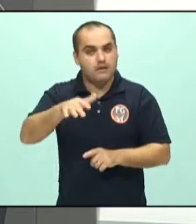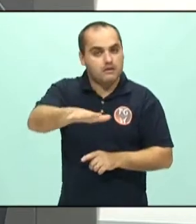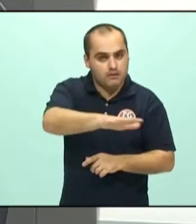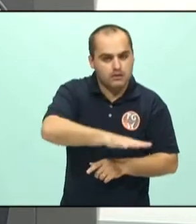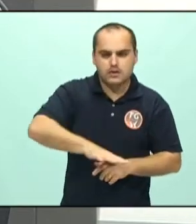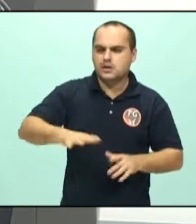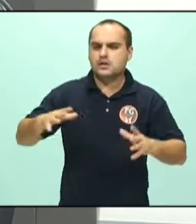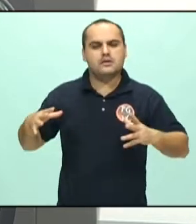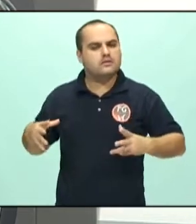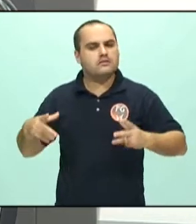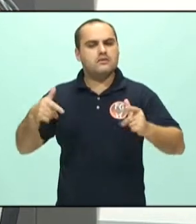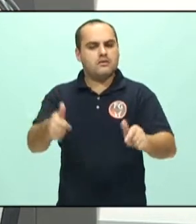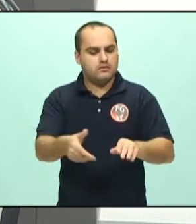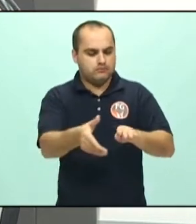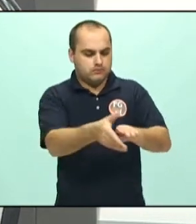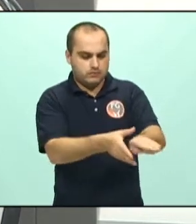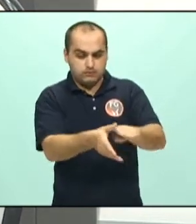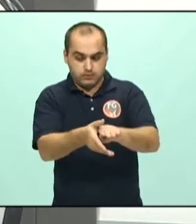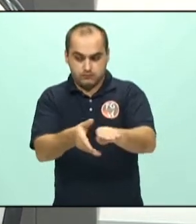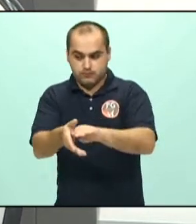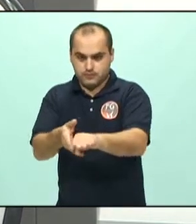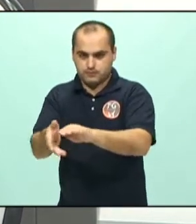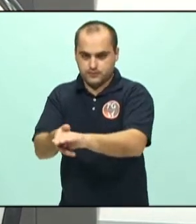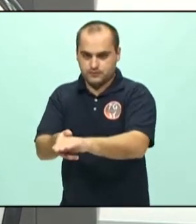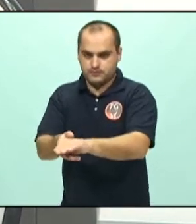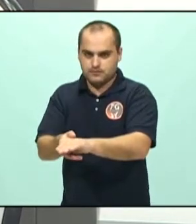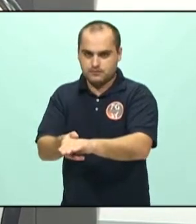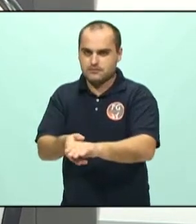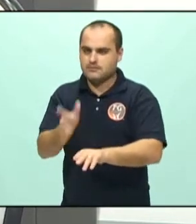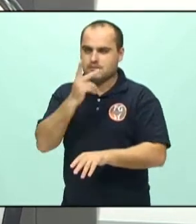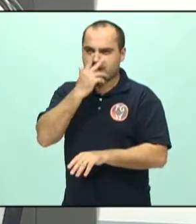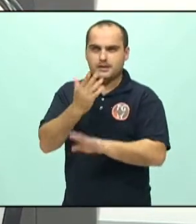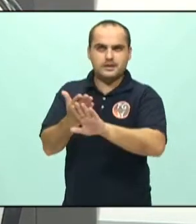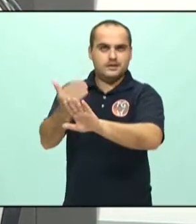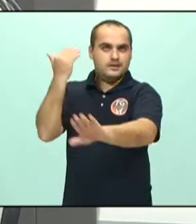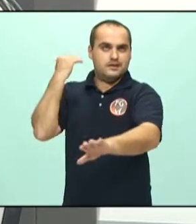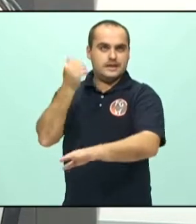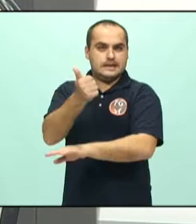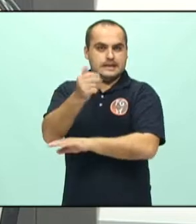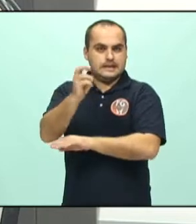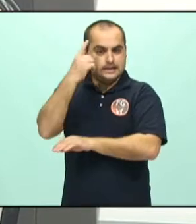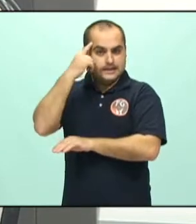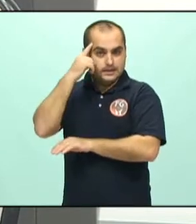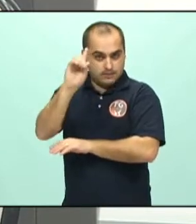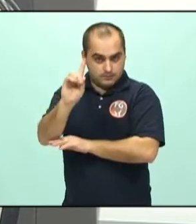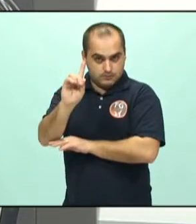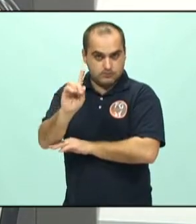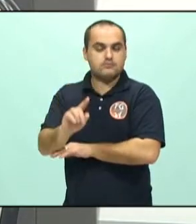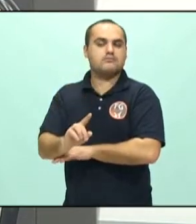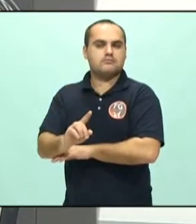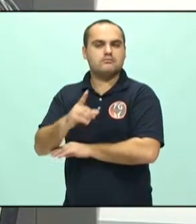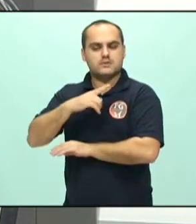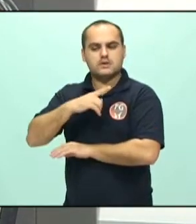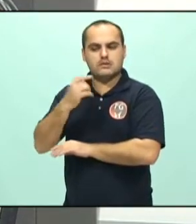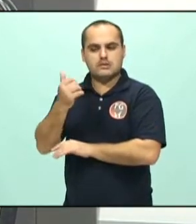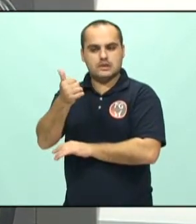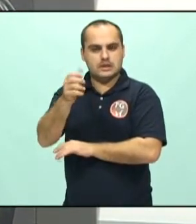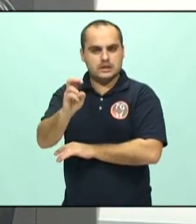faz todas as orientações. Na ocasião era a cada 15 dias, a gente tirava 2 aulas para fazer a orientação grupo por